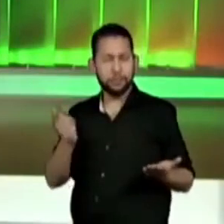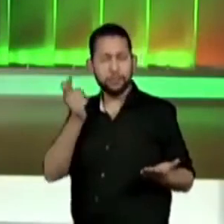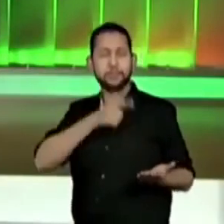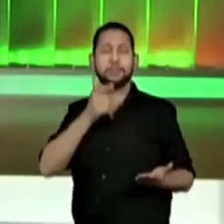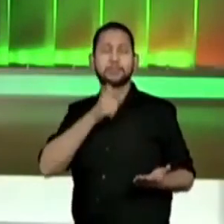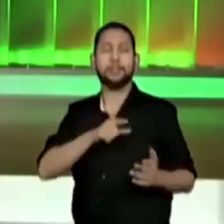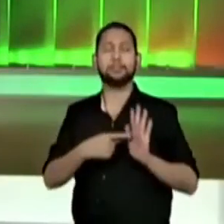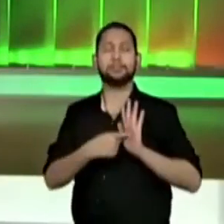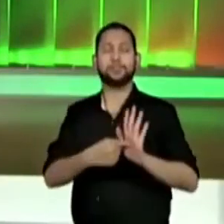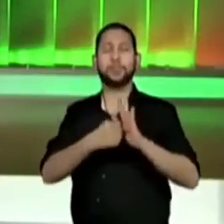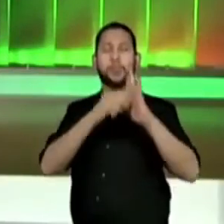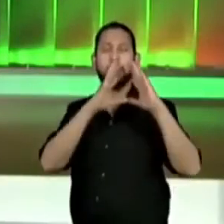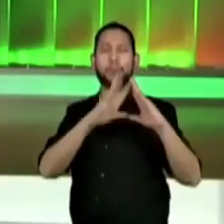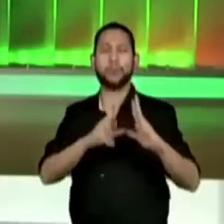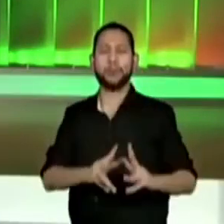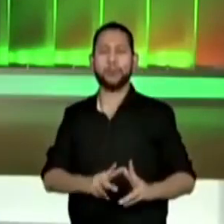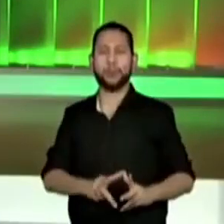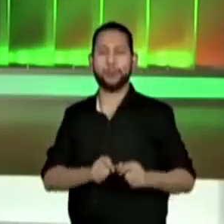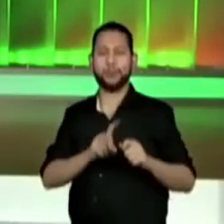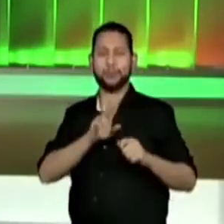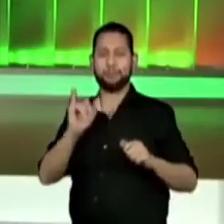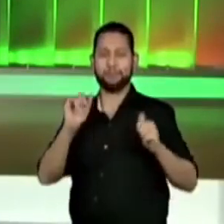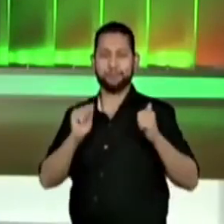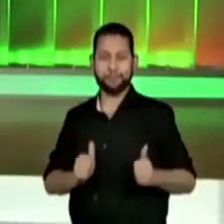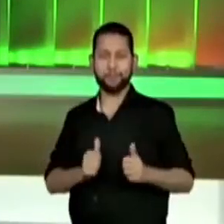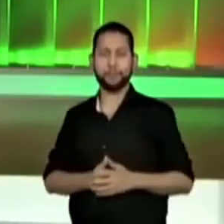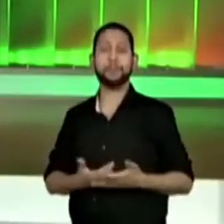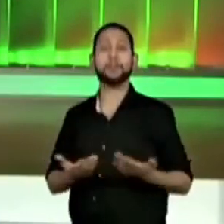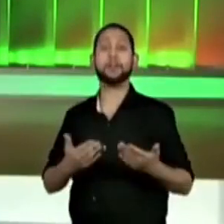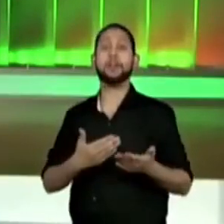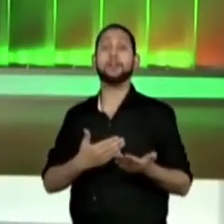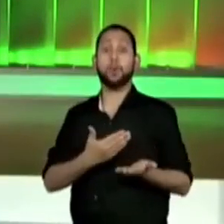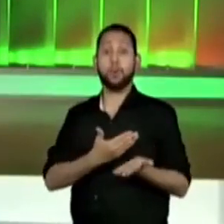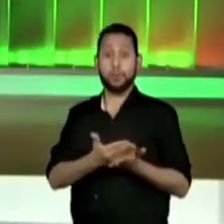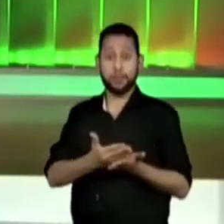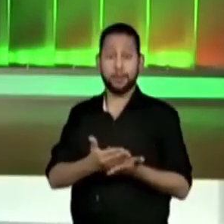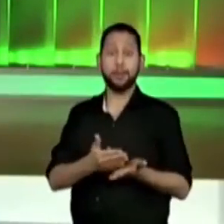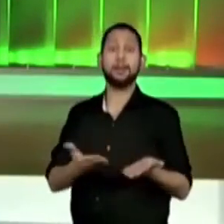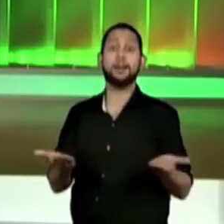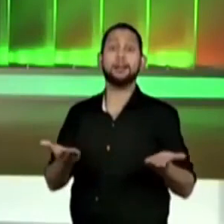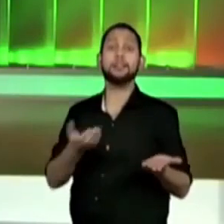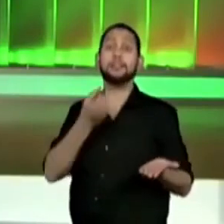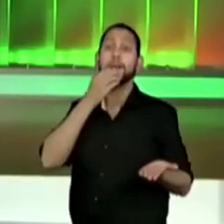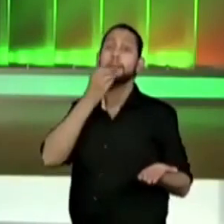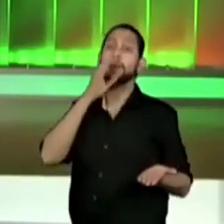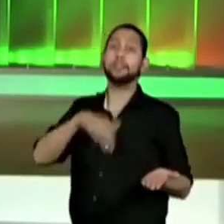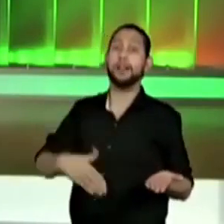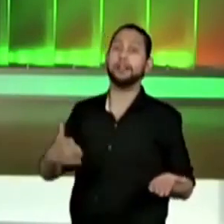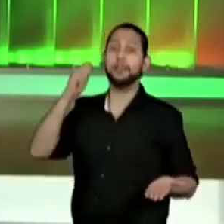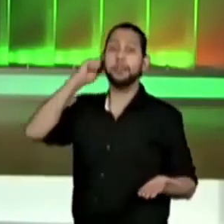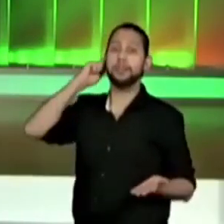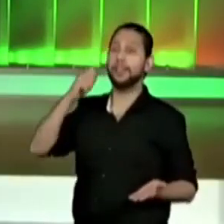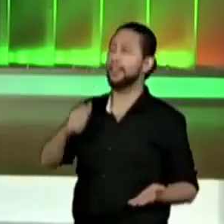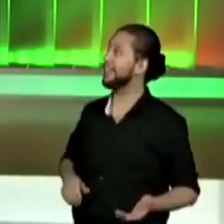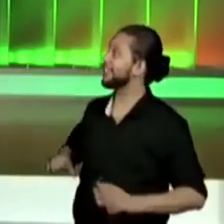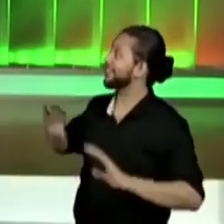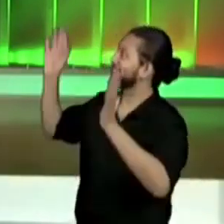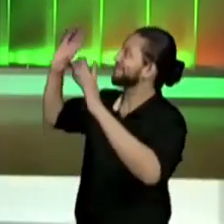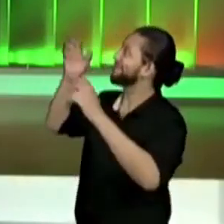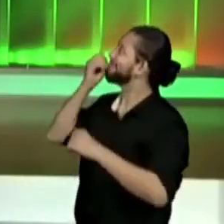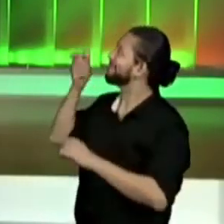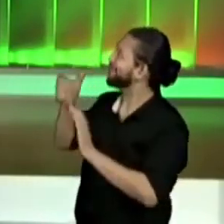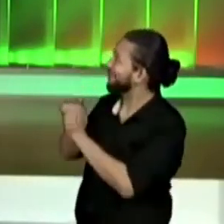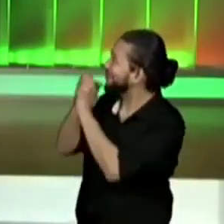trabalhar todas elas agora certo e antes da nossa mão na massa eu venho dar minha boa tarde pro Andrei Olá boa tarde